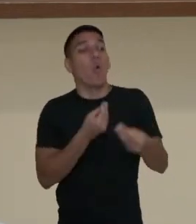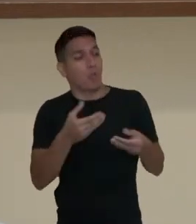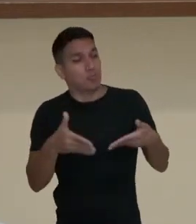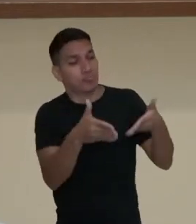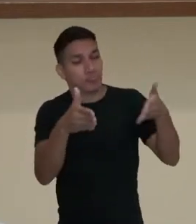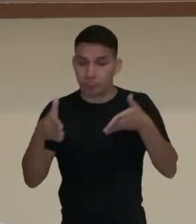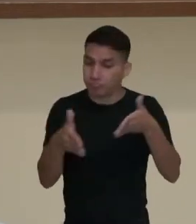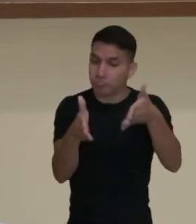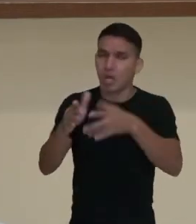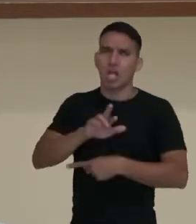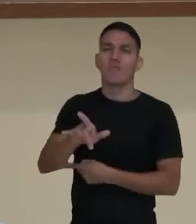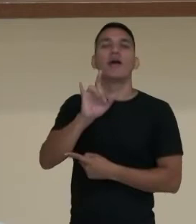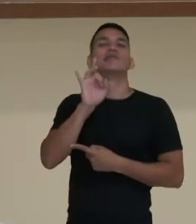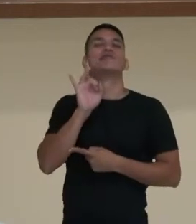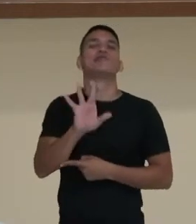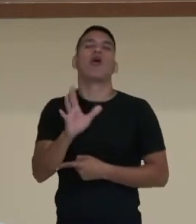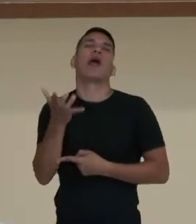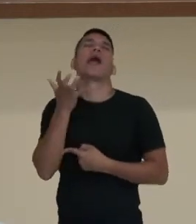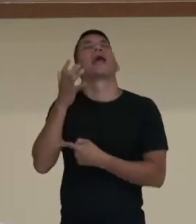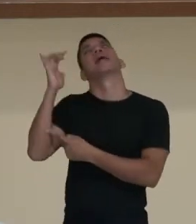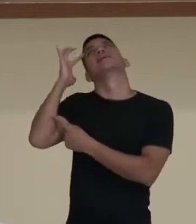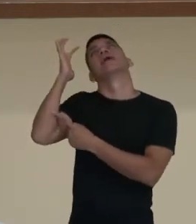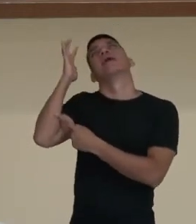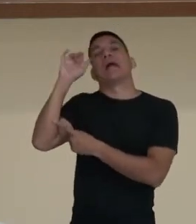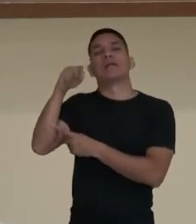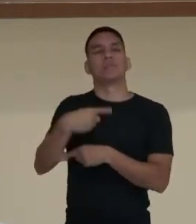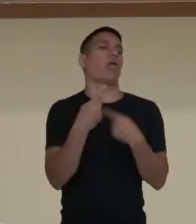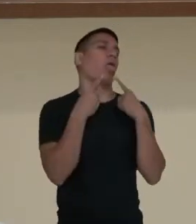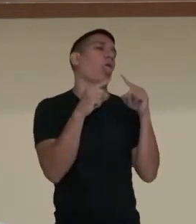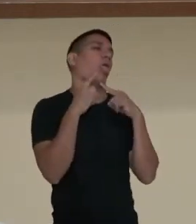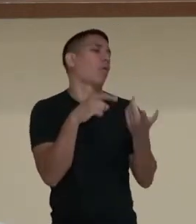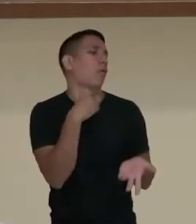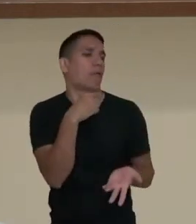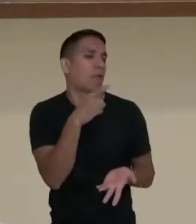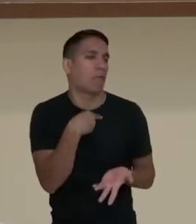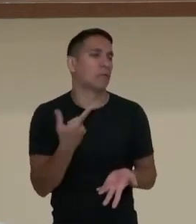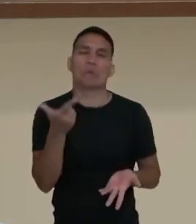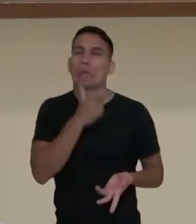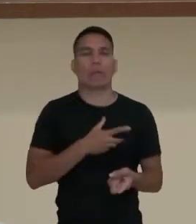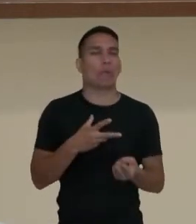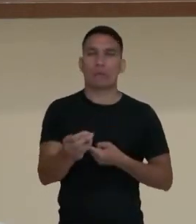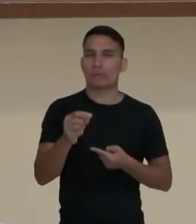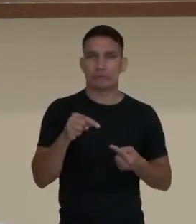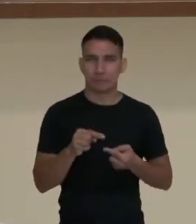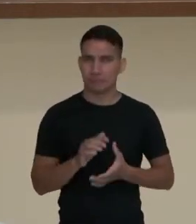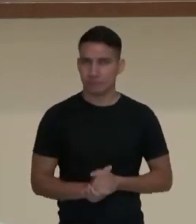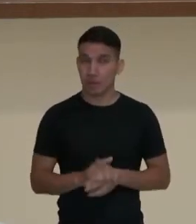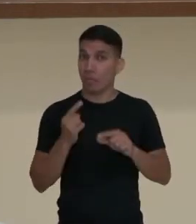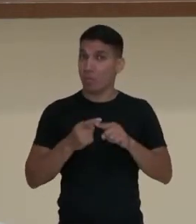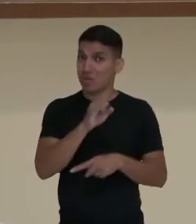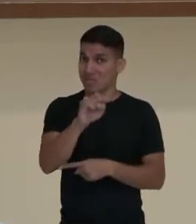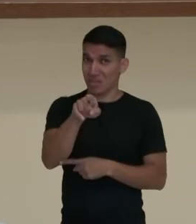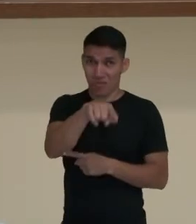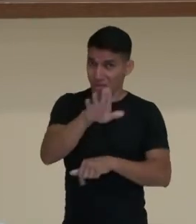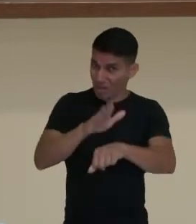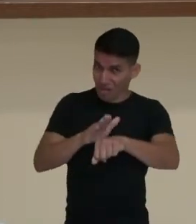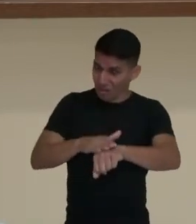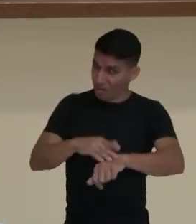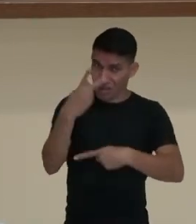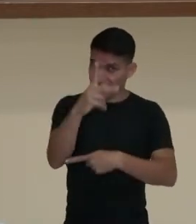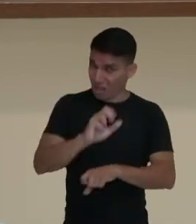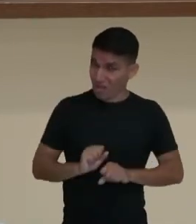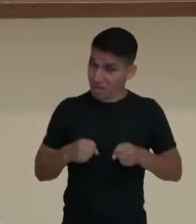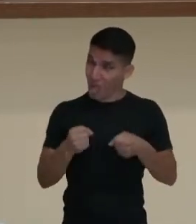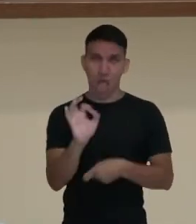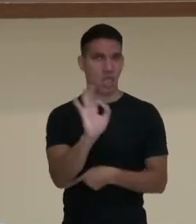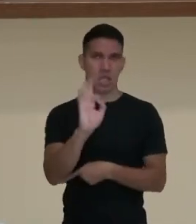vai. Não é simplesmente sonhar e depois reclamar que não conseguiu, porque se você não fizer por você, ninguém vai fazer. E aí a